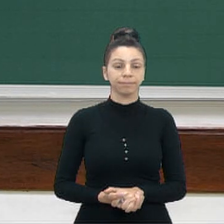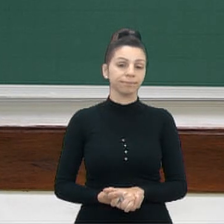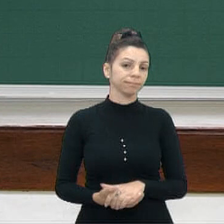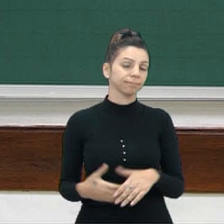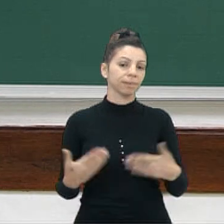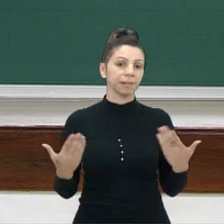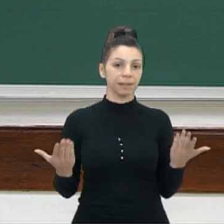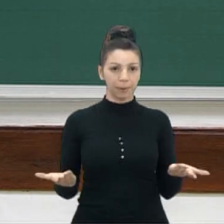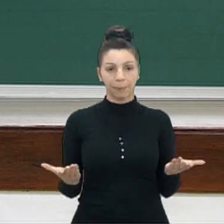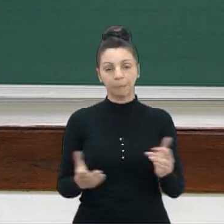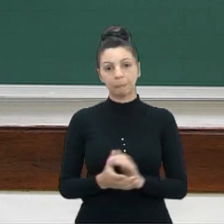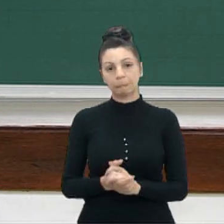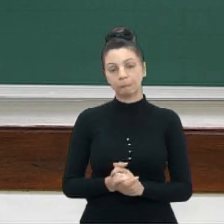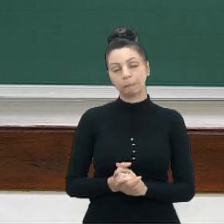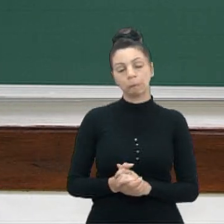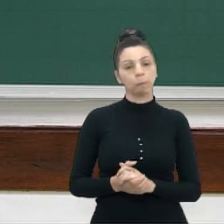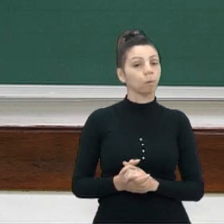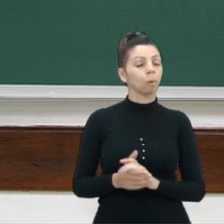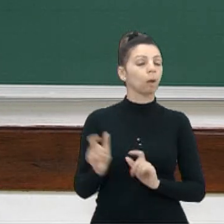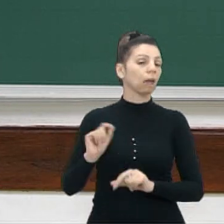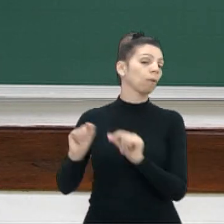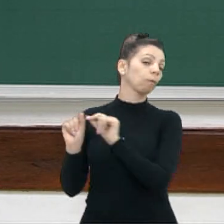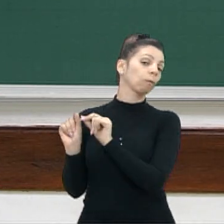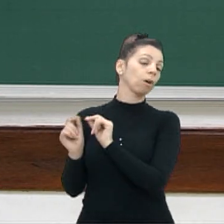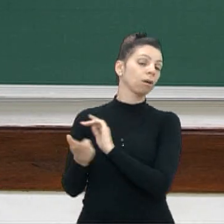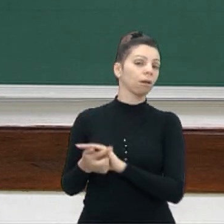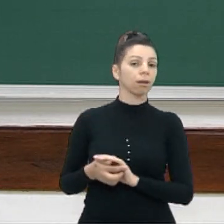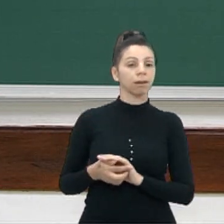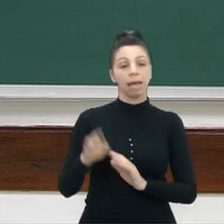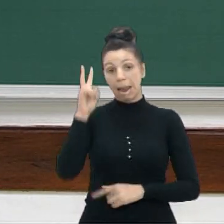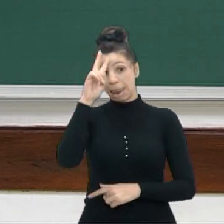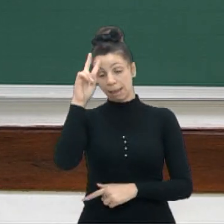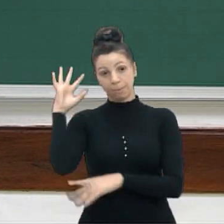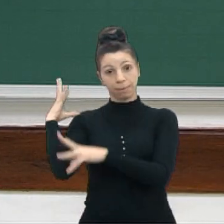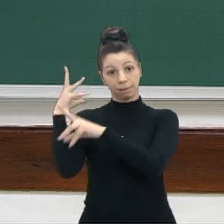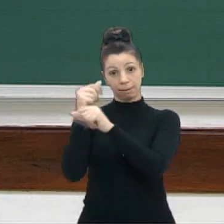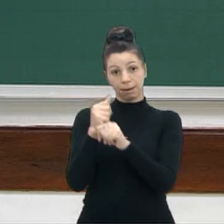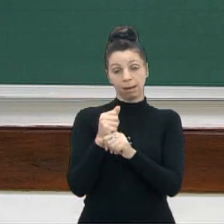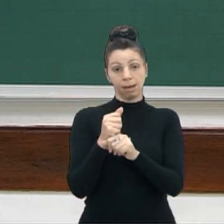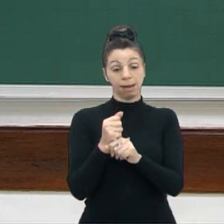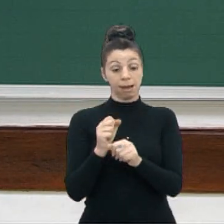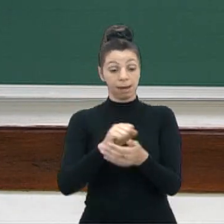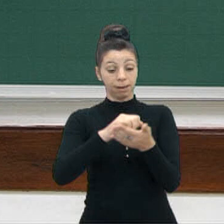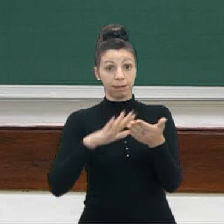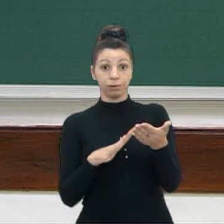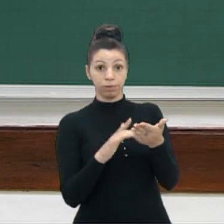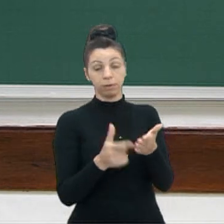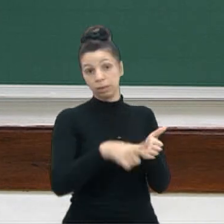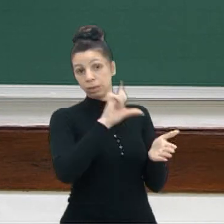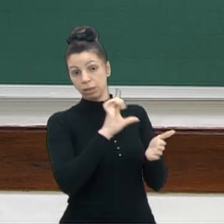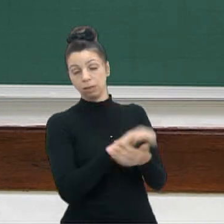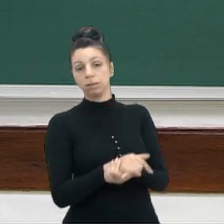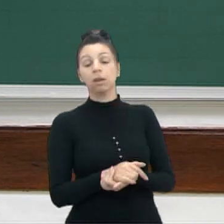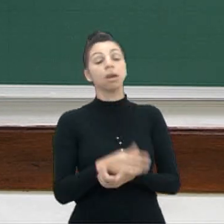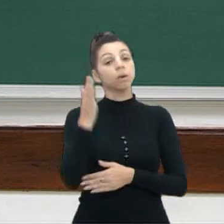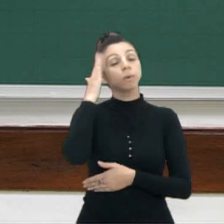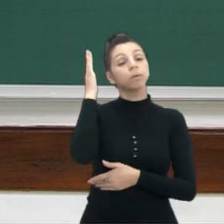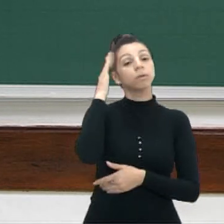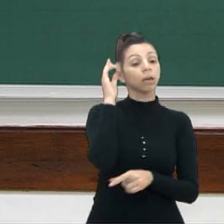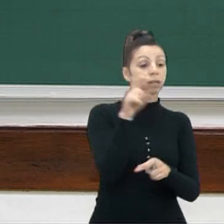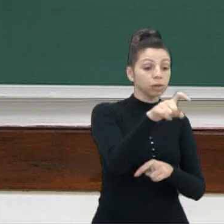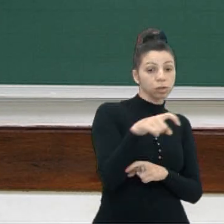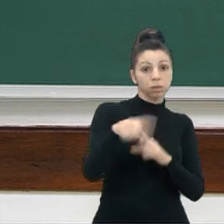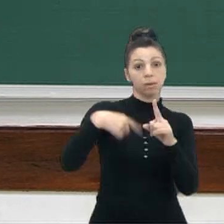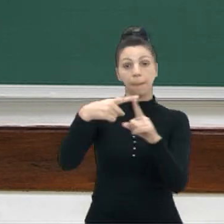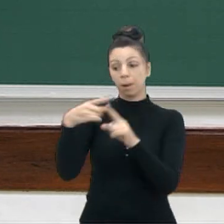Então, o que eu vou fazer? Lembram do exercício anterior? Eu sei que vai ser X mais Y, mas eu quero saber a quantidade de